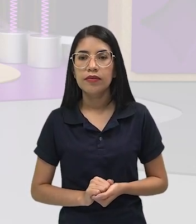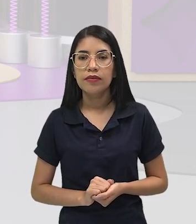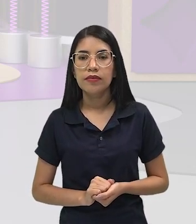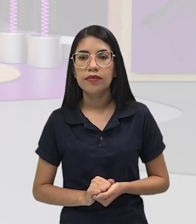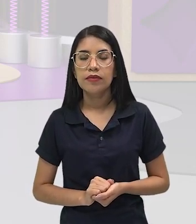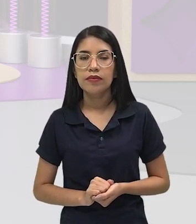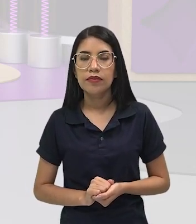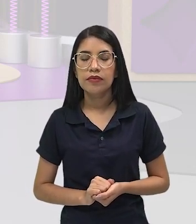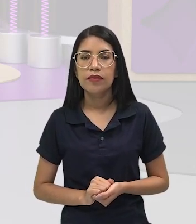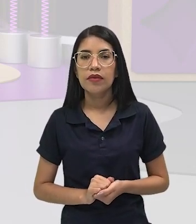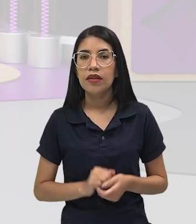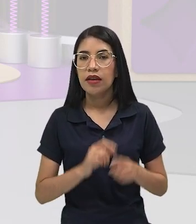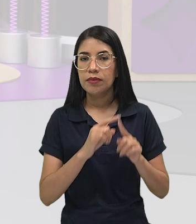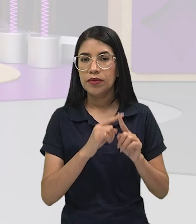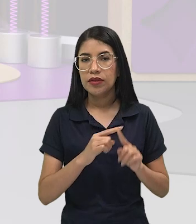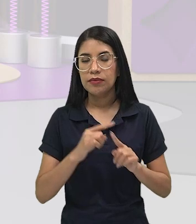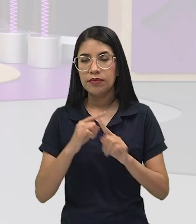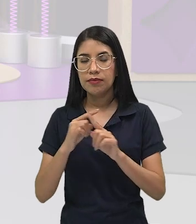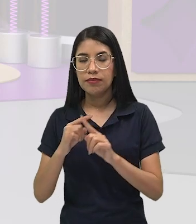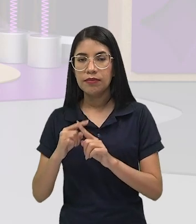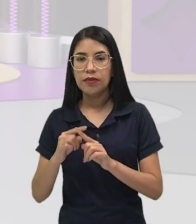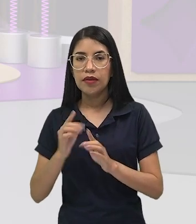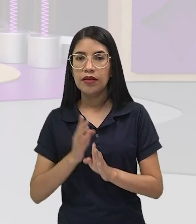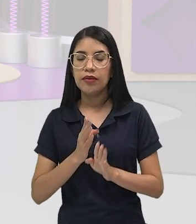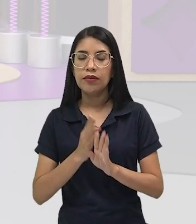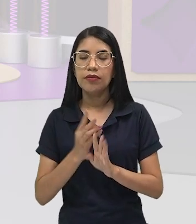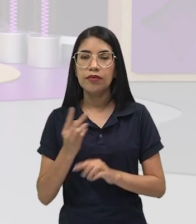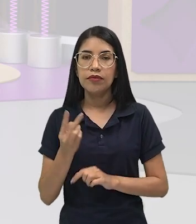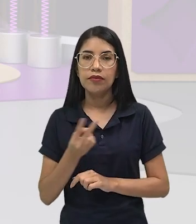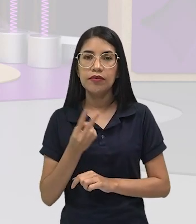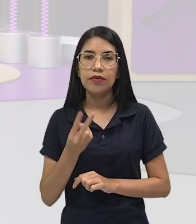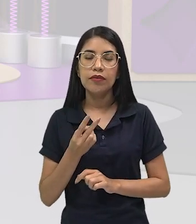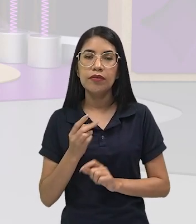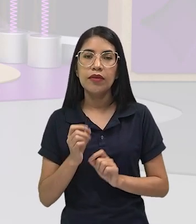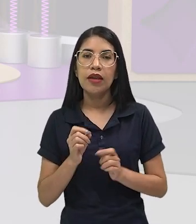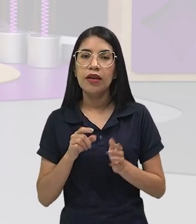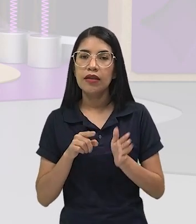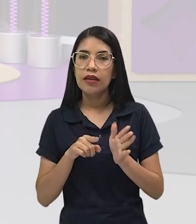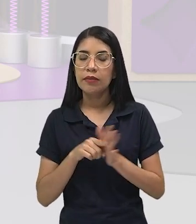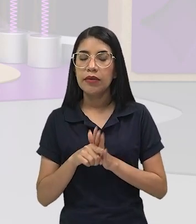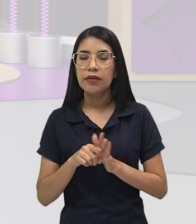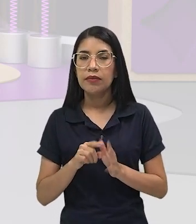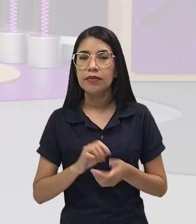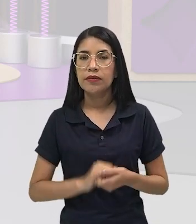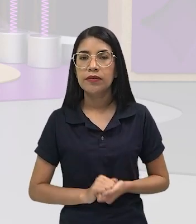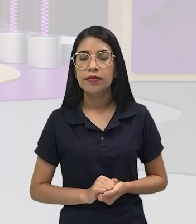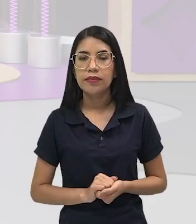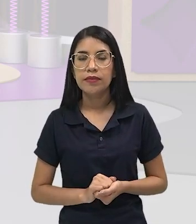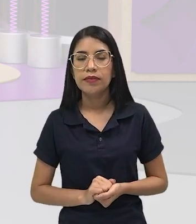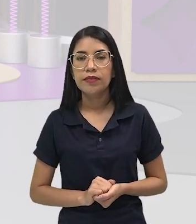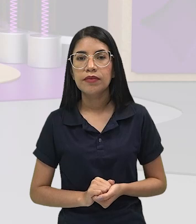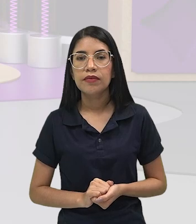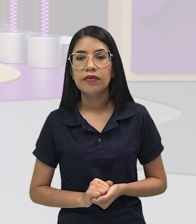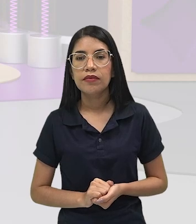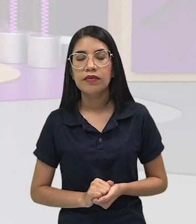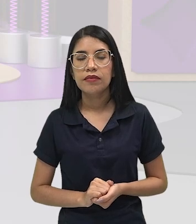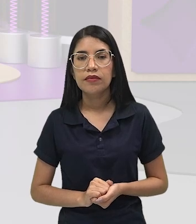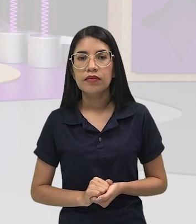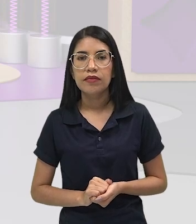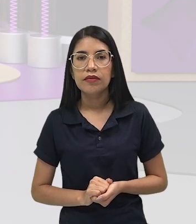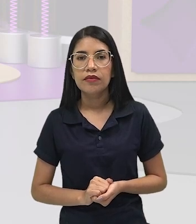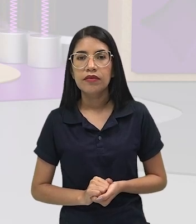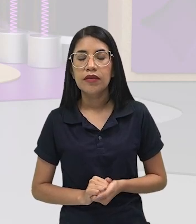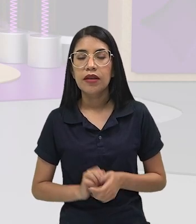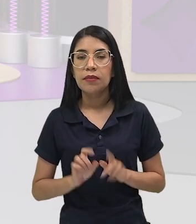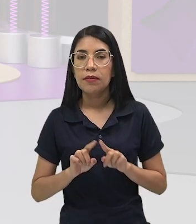produto dos meios. E aí faz o cruzamento e descobre aquilo que você gostaria de saber. Mas é importante